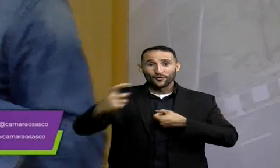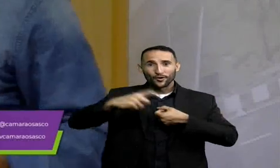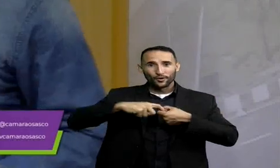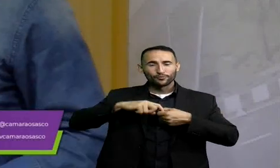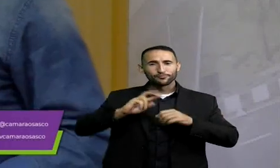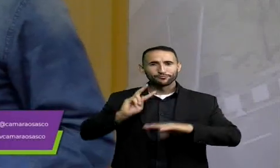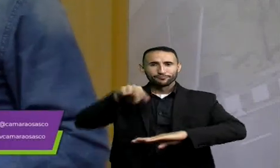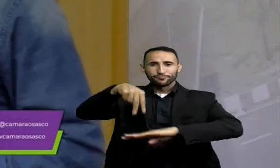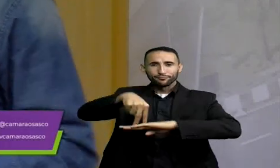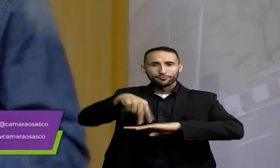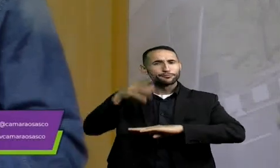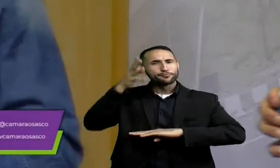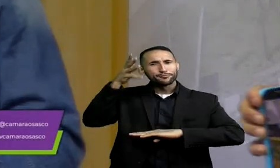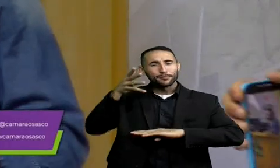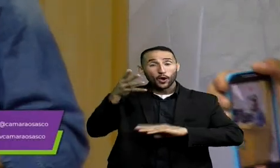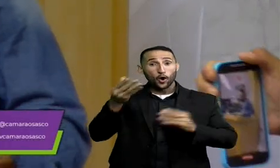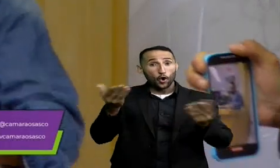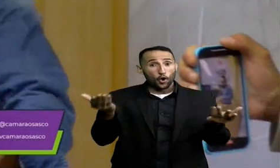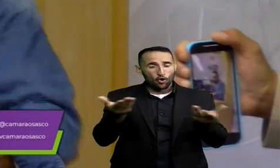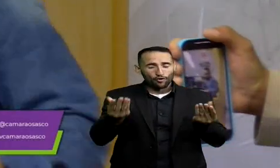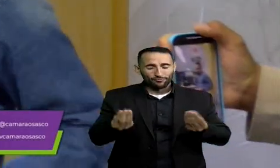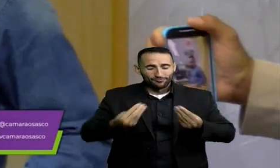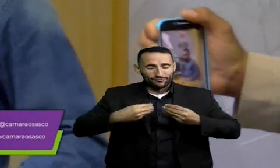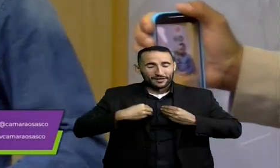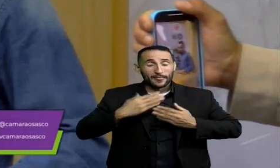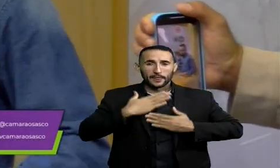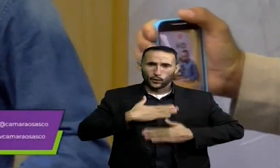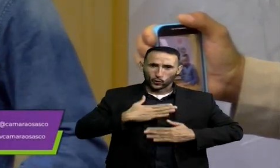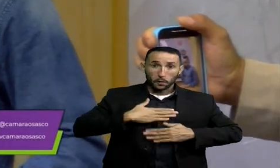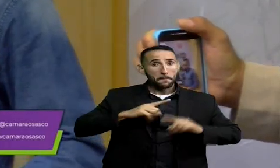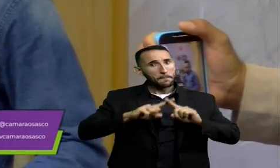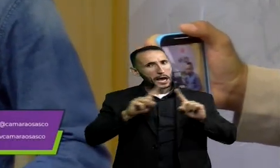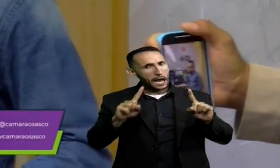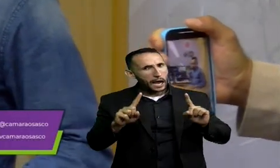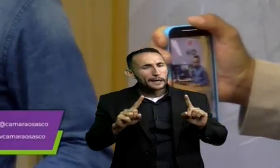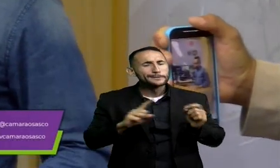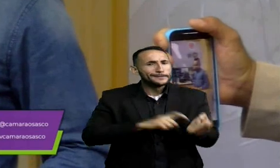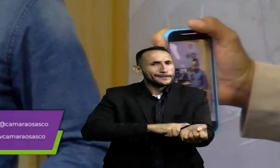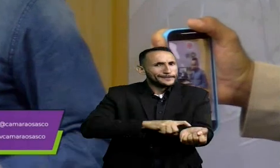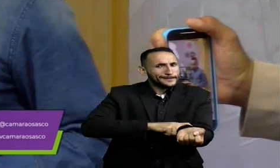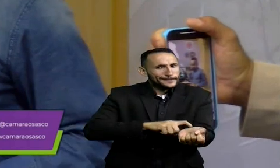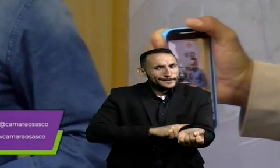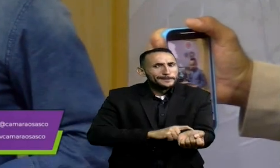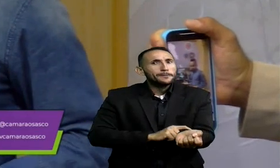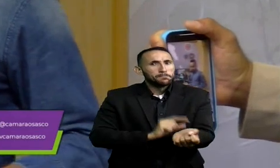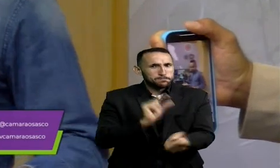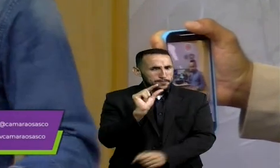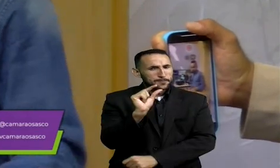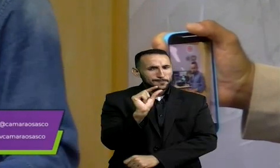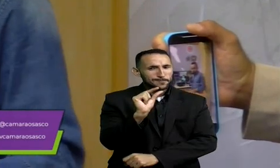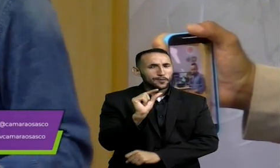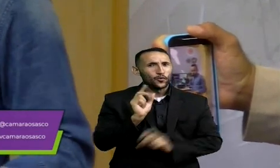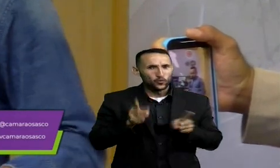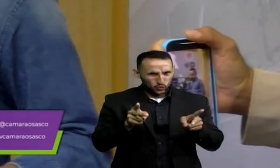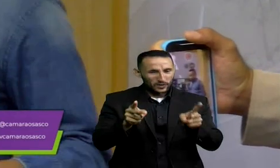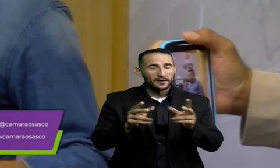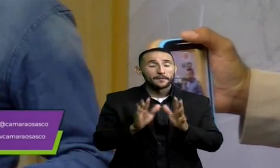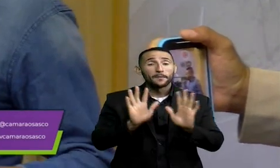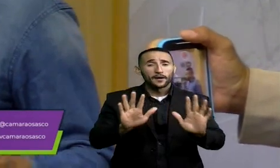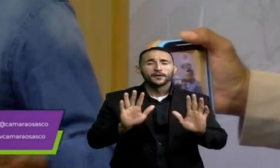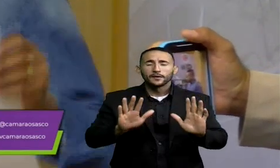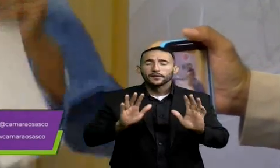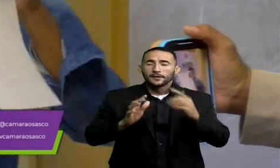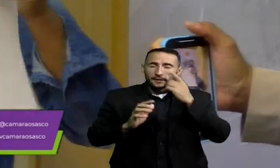né mais irritado ainda continua irritado com alguns posicionamentos né e eu queria começar aqui